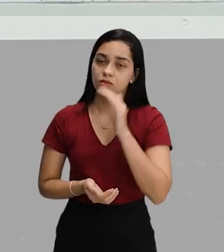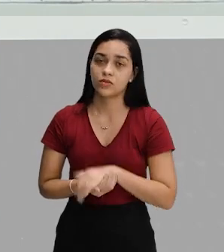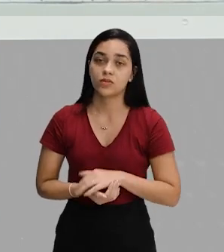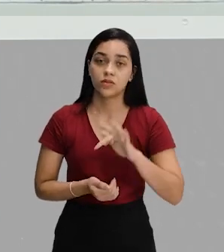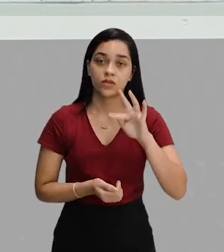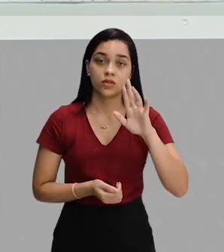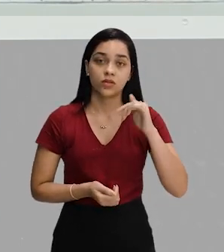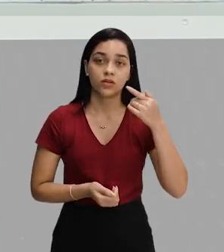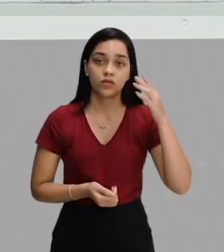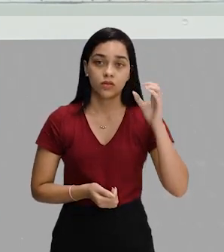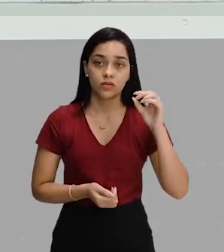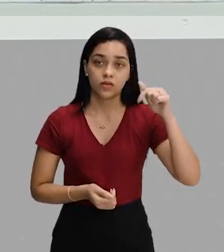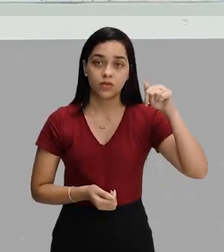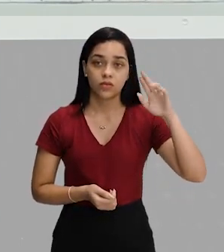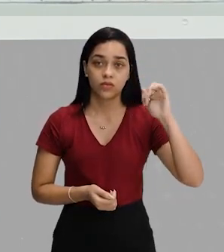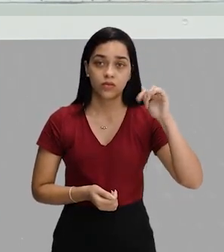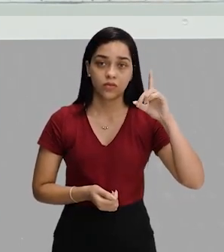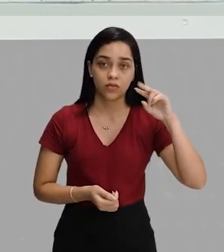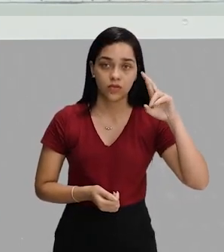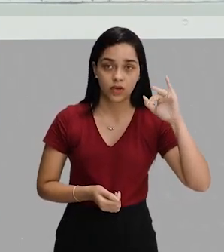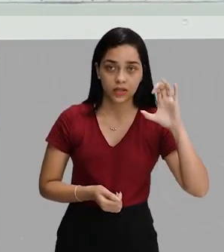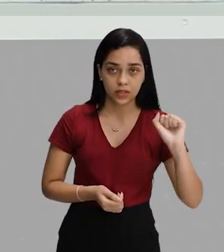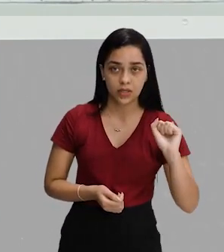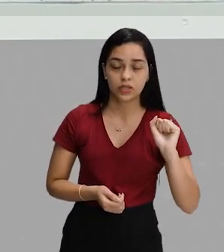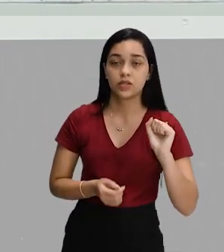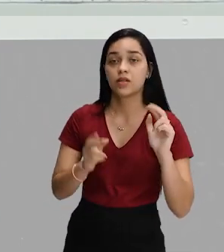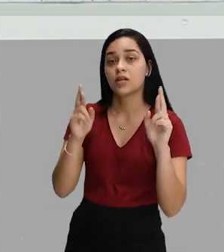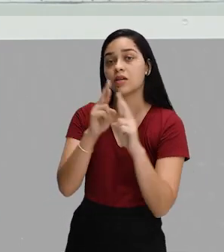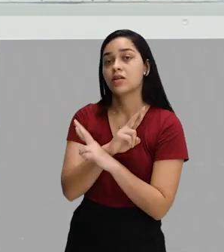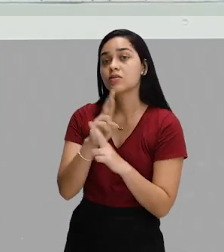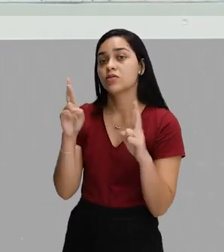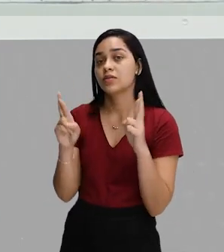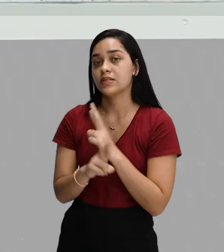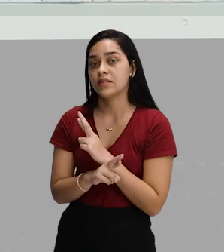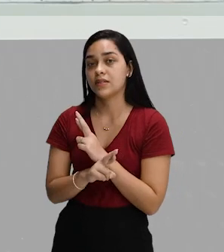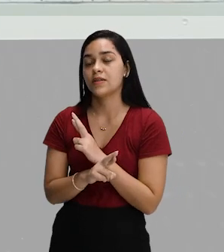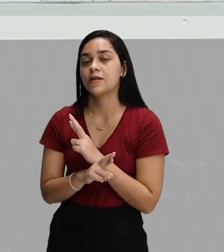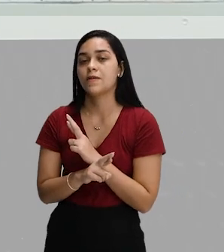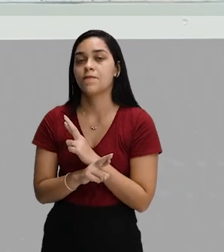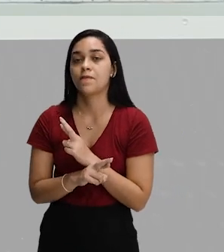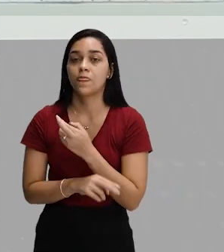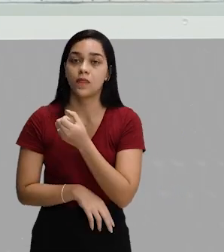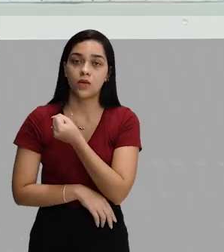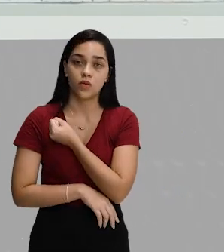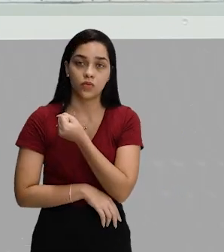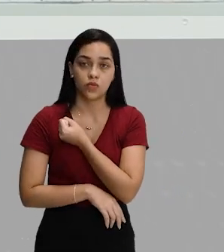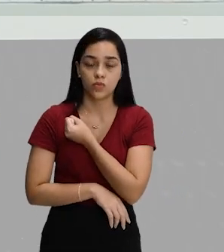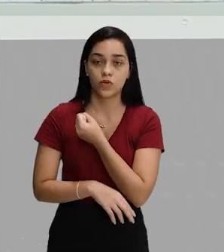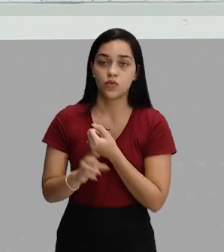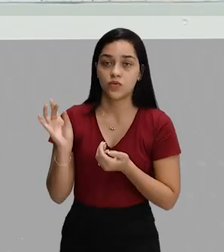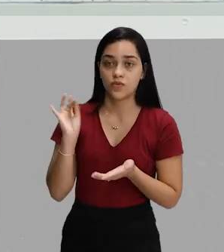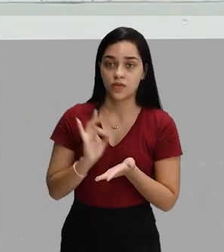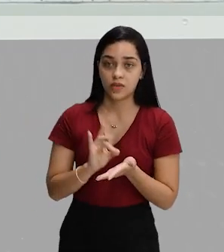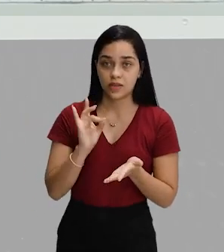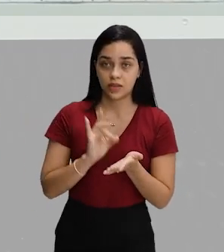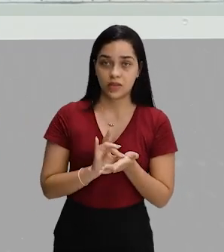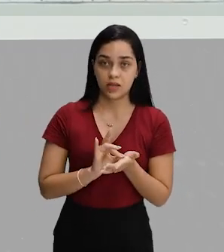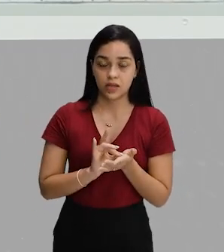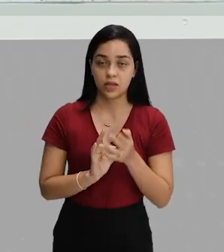Função quadrática é aquela função que associa um número real a